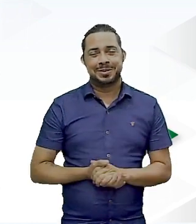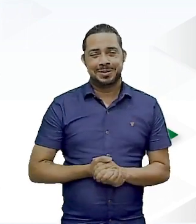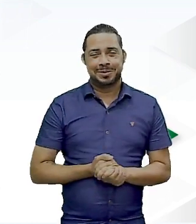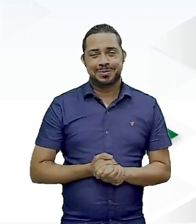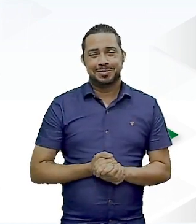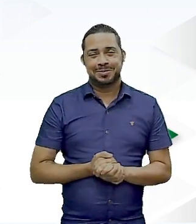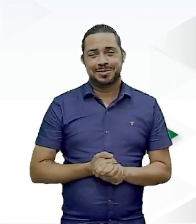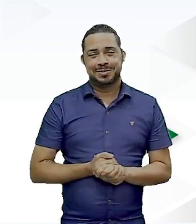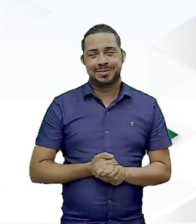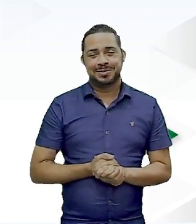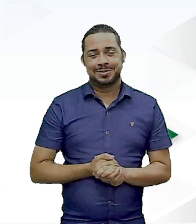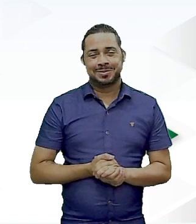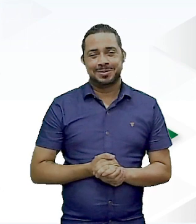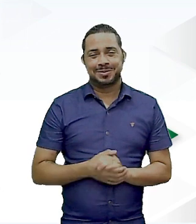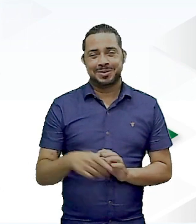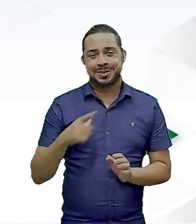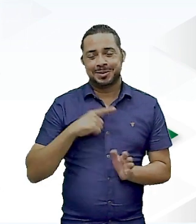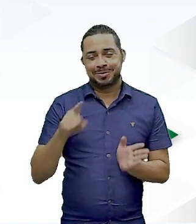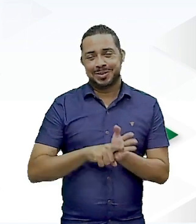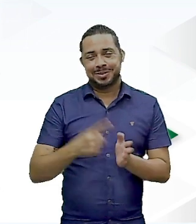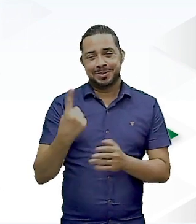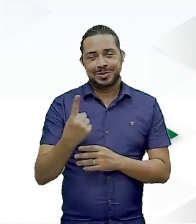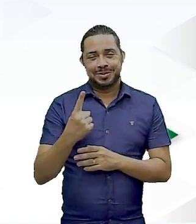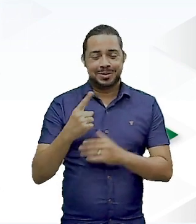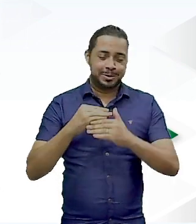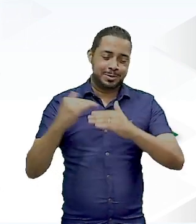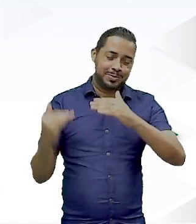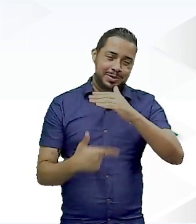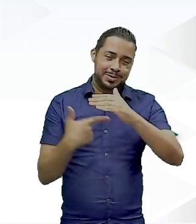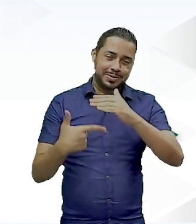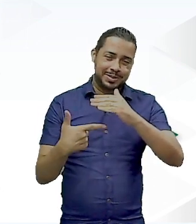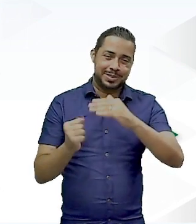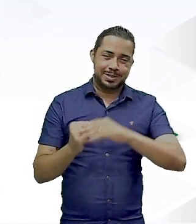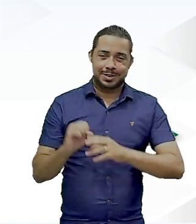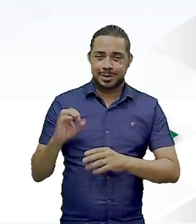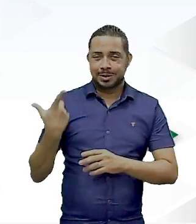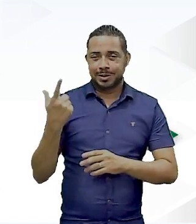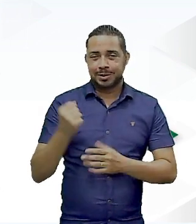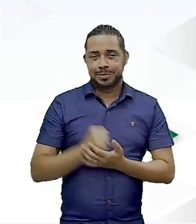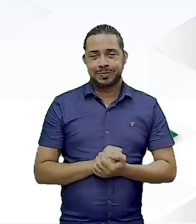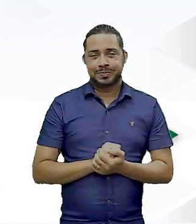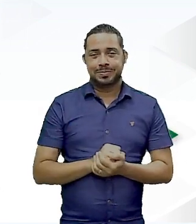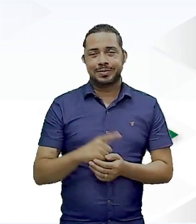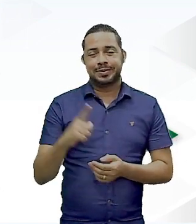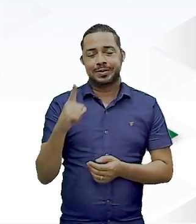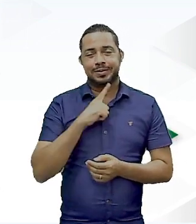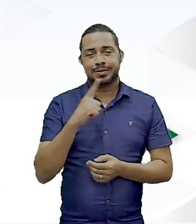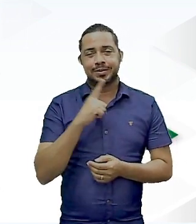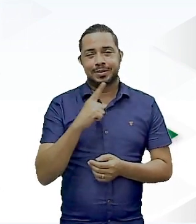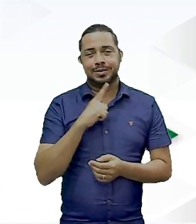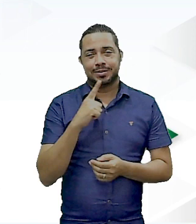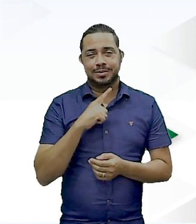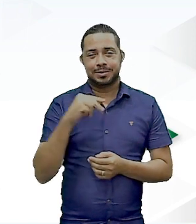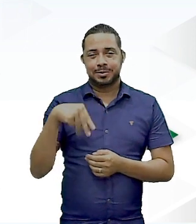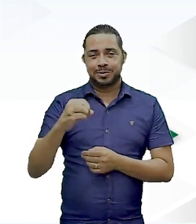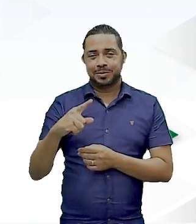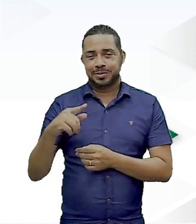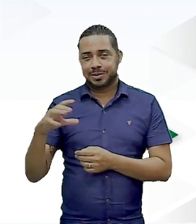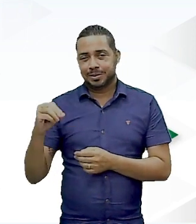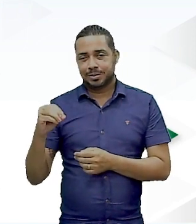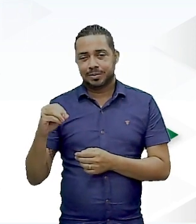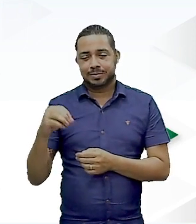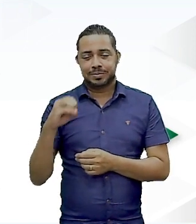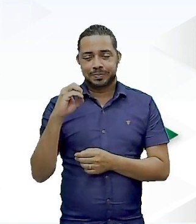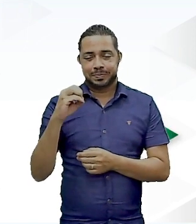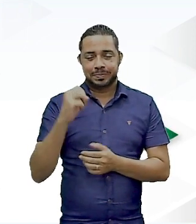com menos 1 sobre 2. É claro que aí vai dar a noção do zero, tá